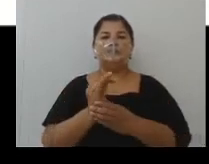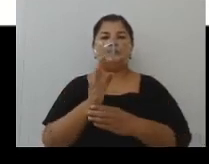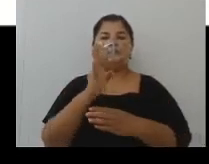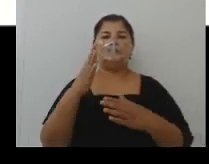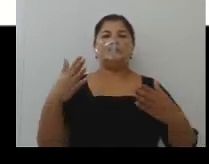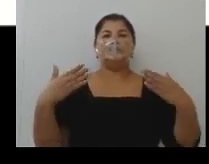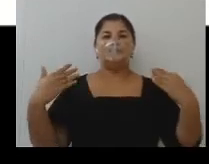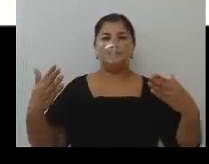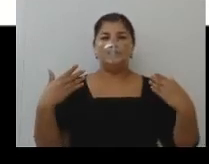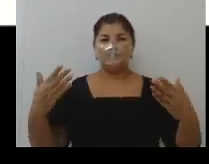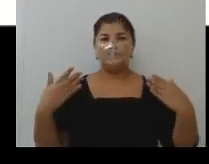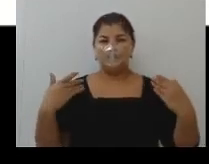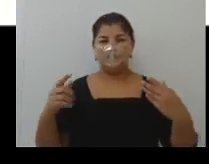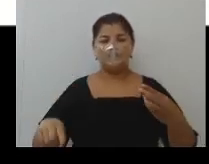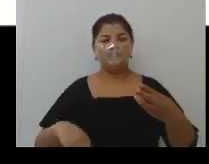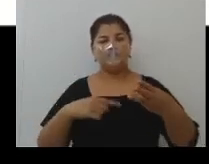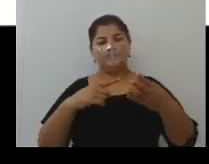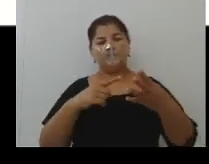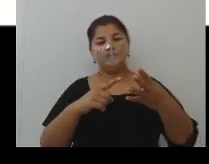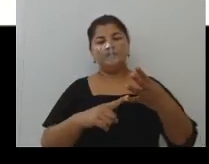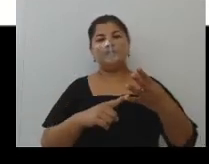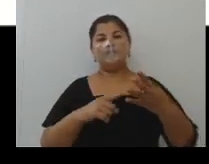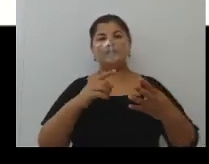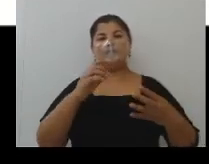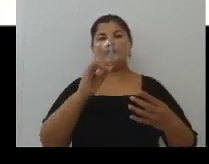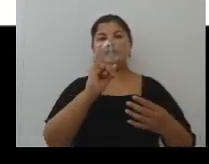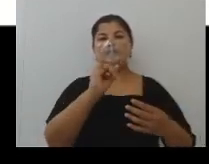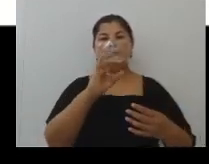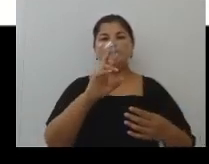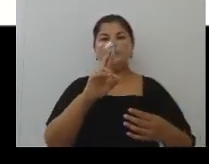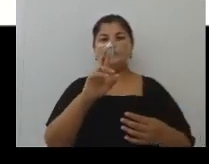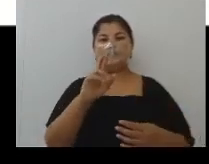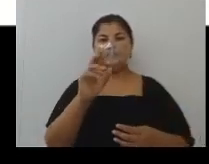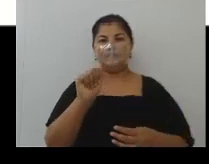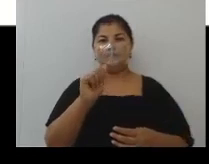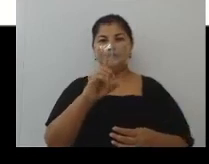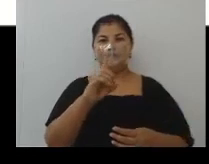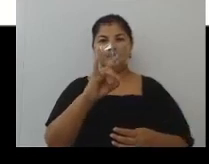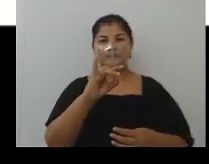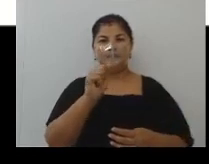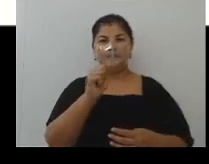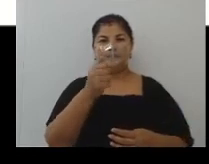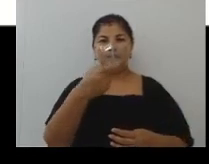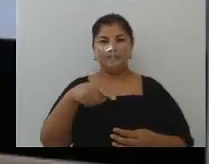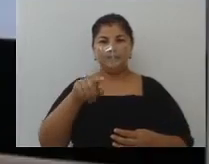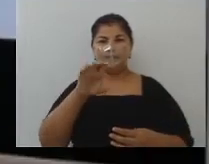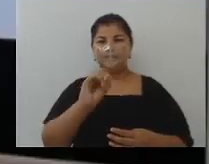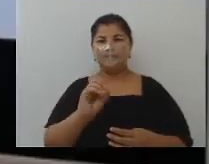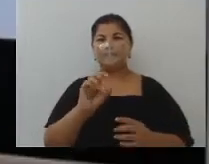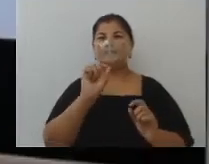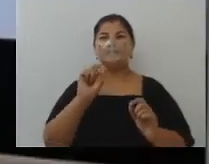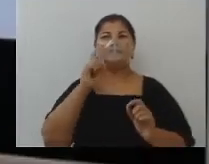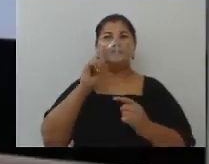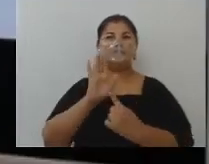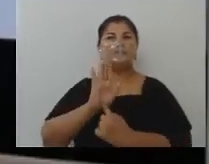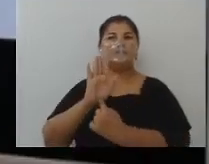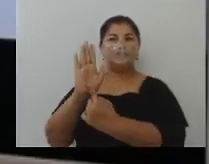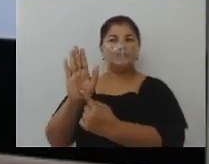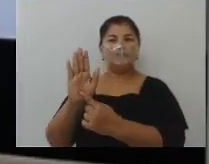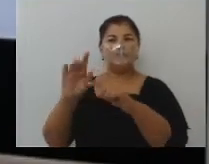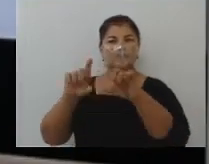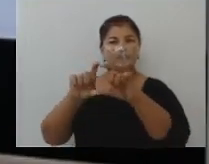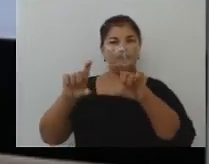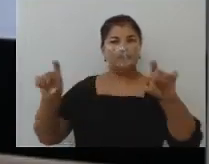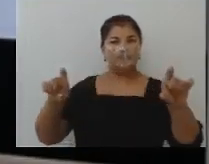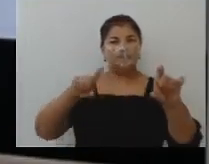bonito, que é chamado de irradiação. Na irradiação, nós temos todo esse espectro que vocês estão vendo aí no seu